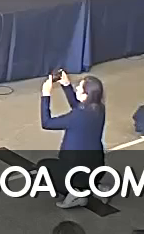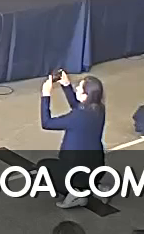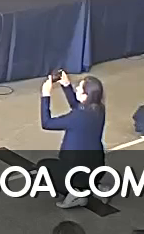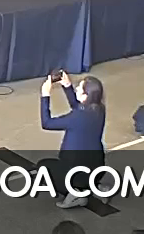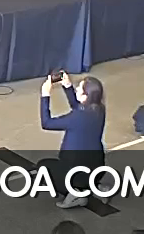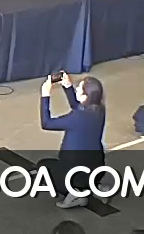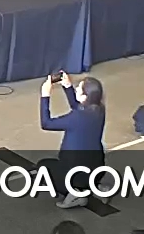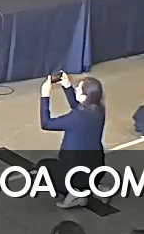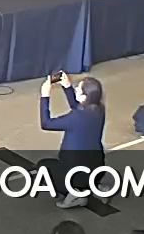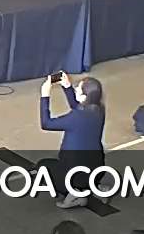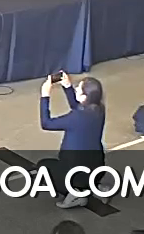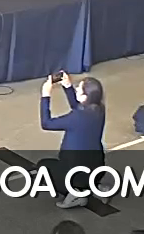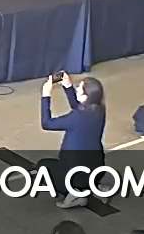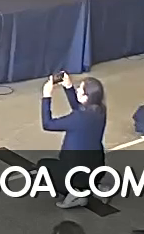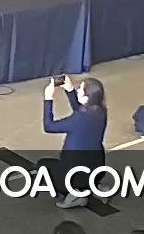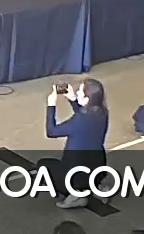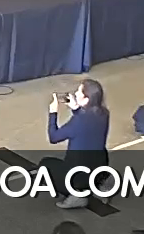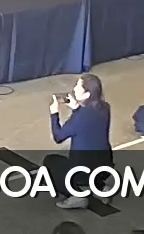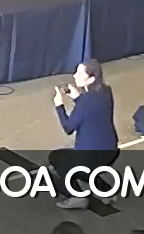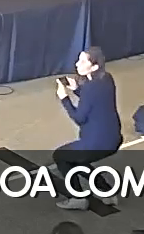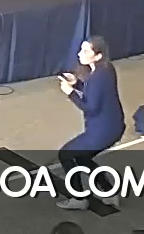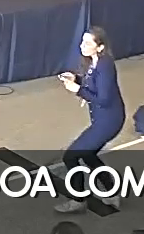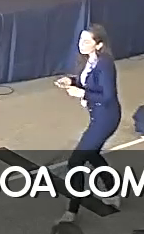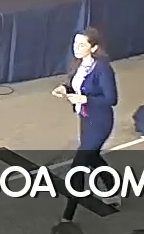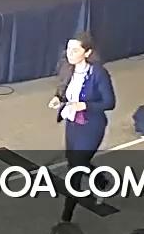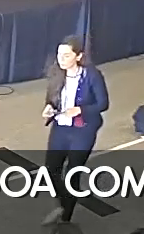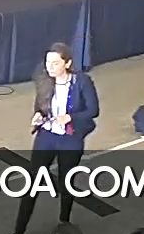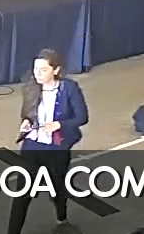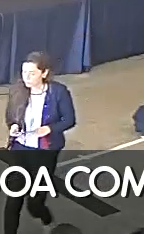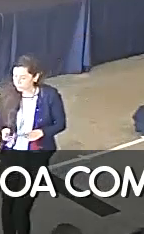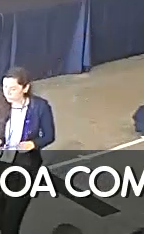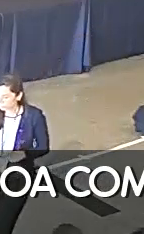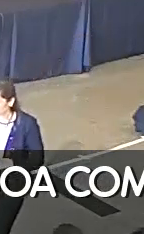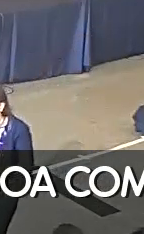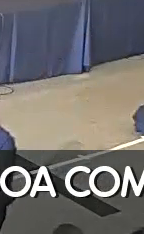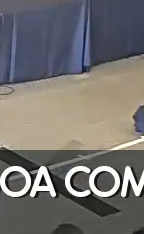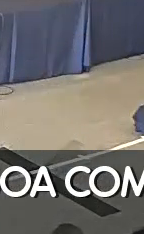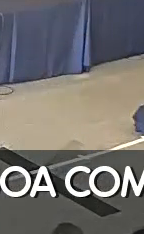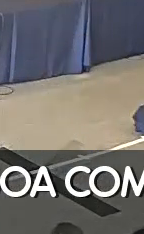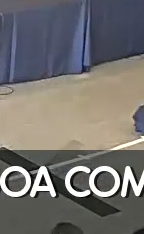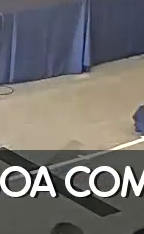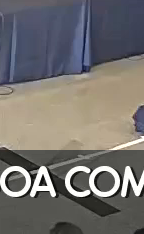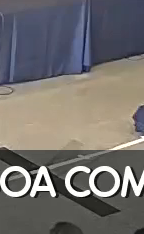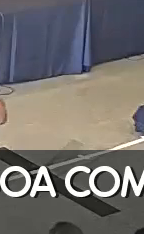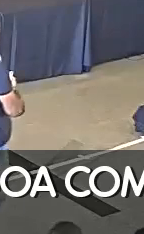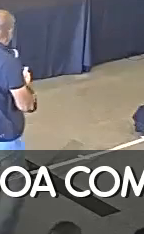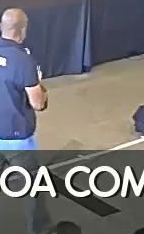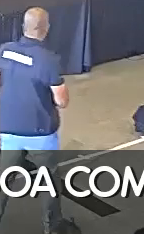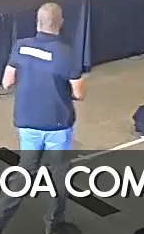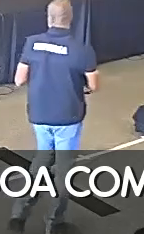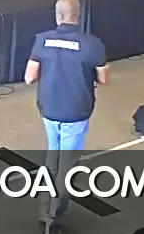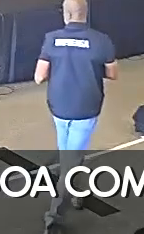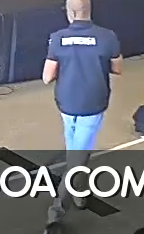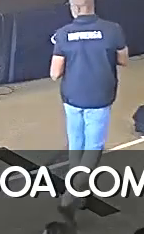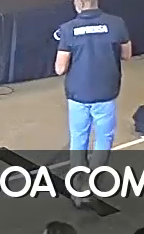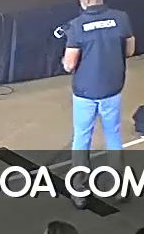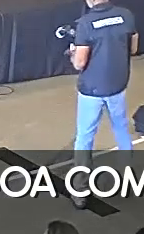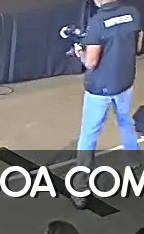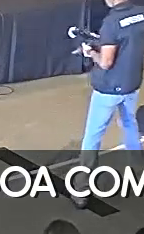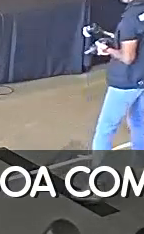favor nenhum as leis têm que ser executadas as leis já existem e temos que encontrar a